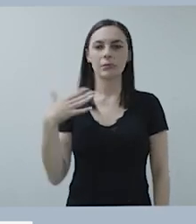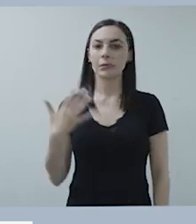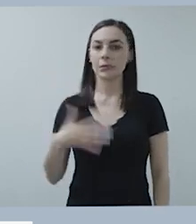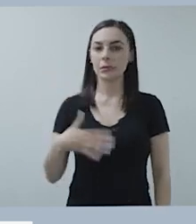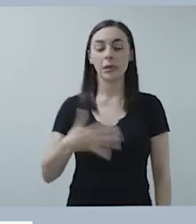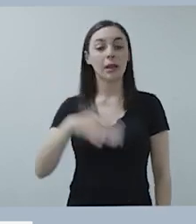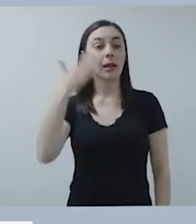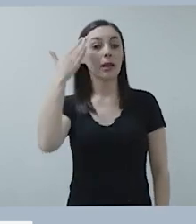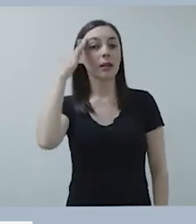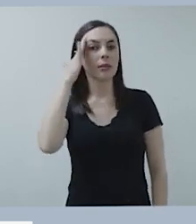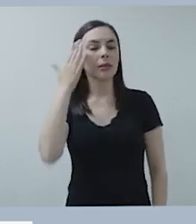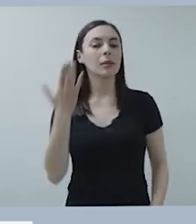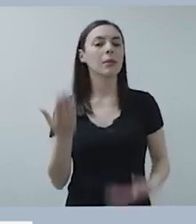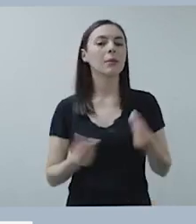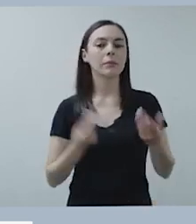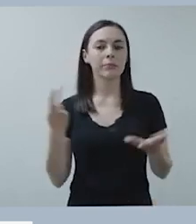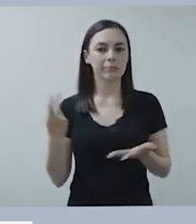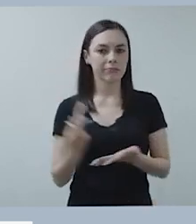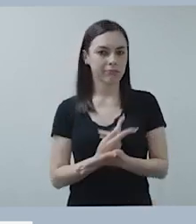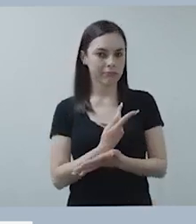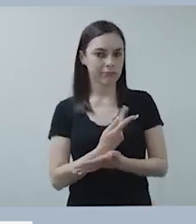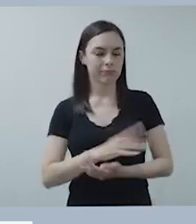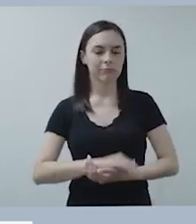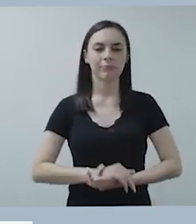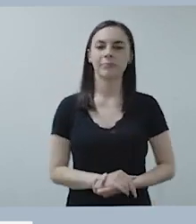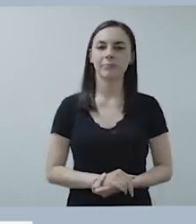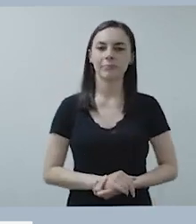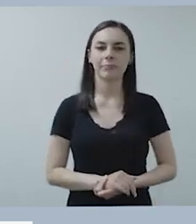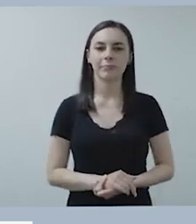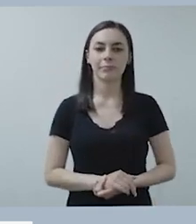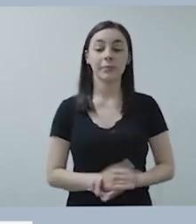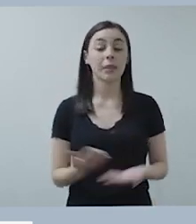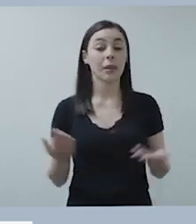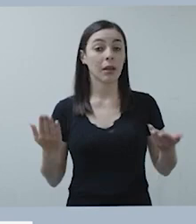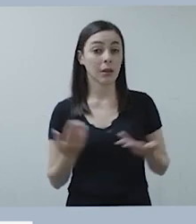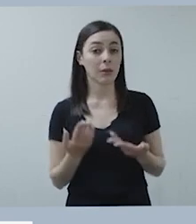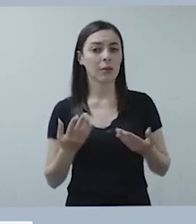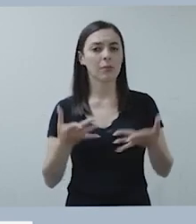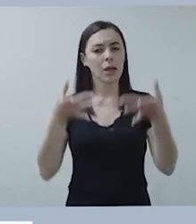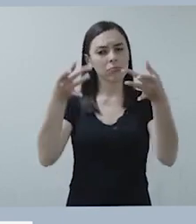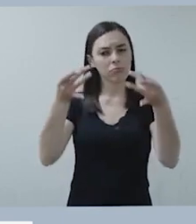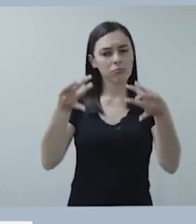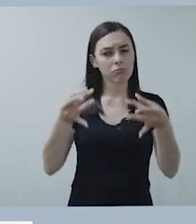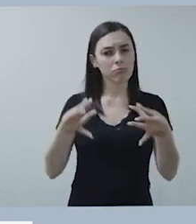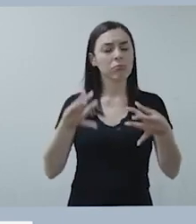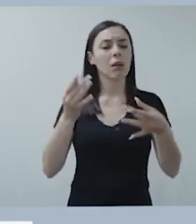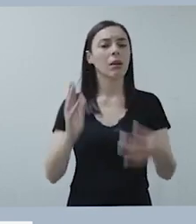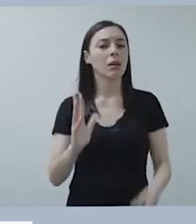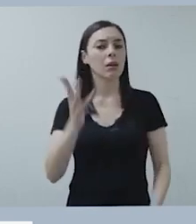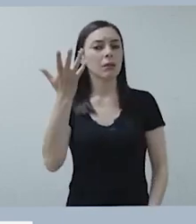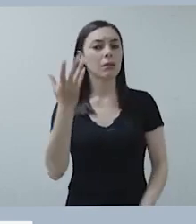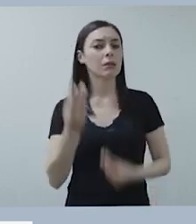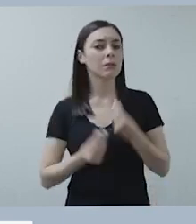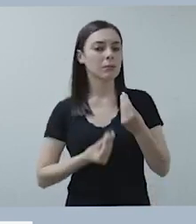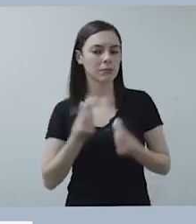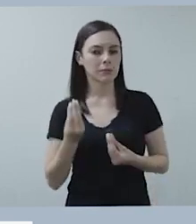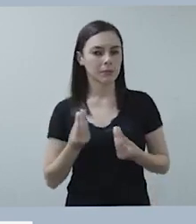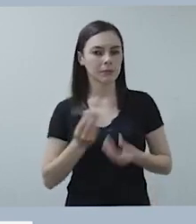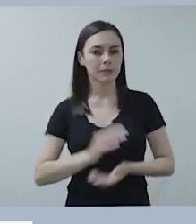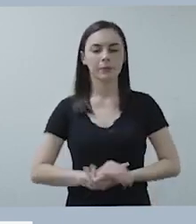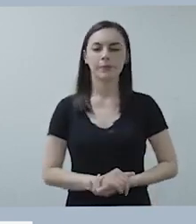Entenda como acontece. Então nós vamos ver um pouquinho como que acontece isso